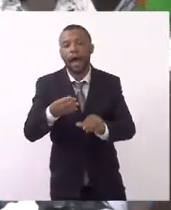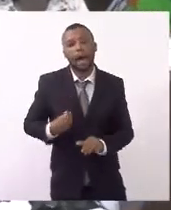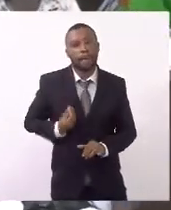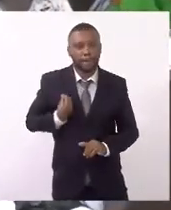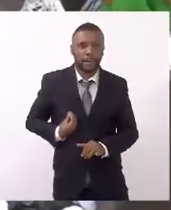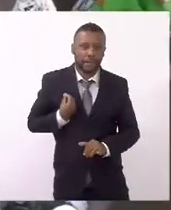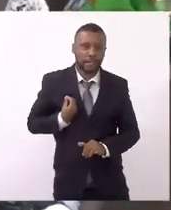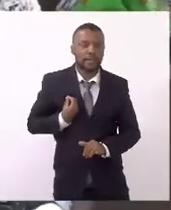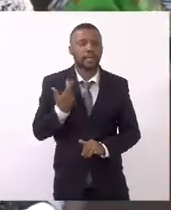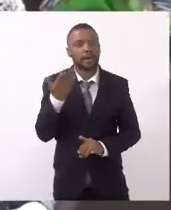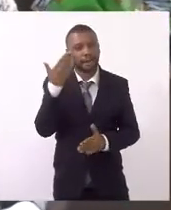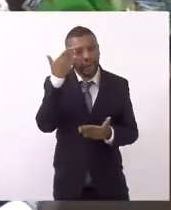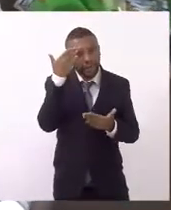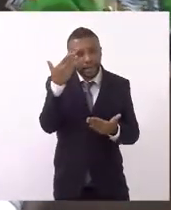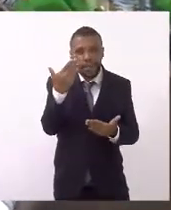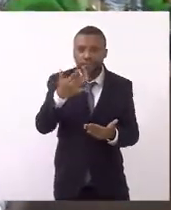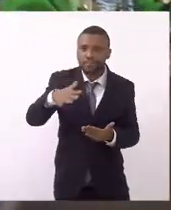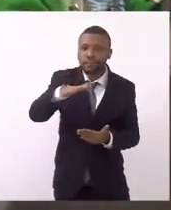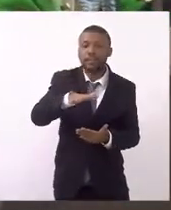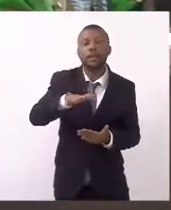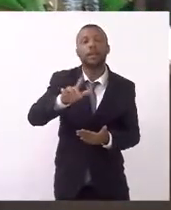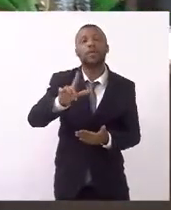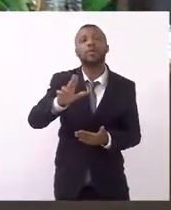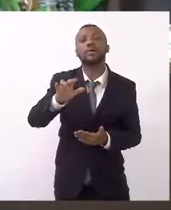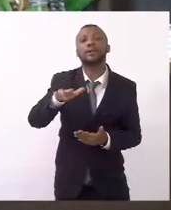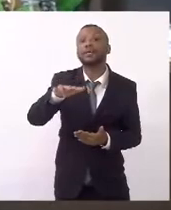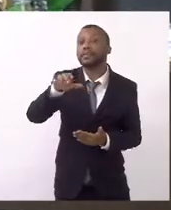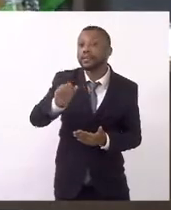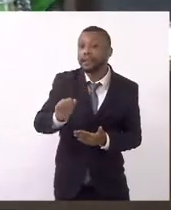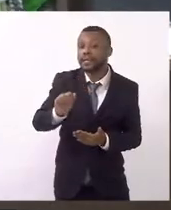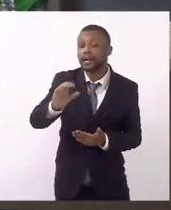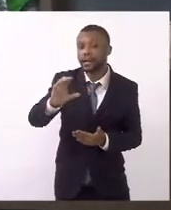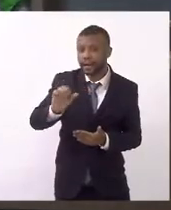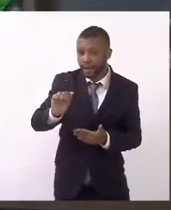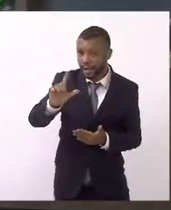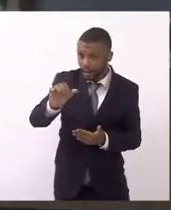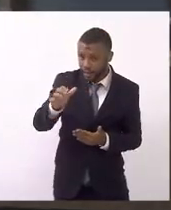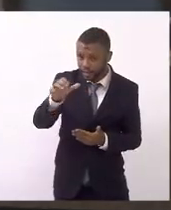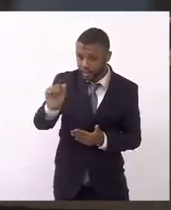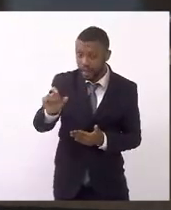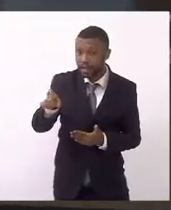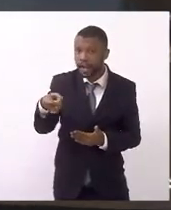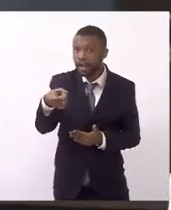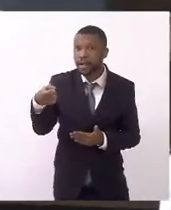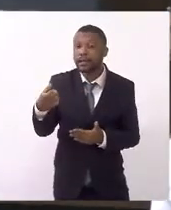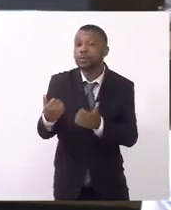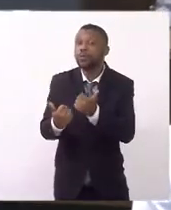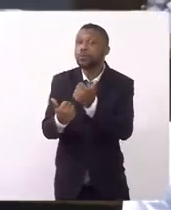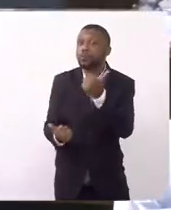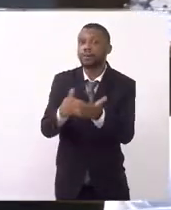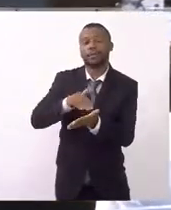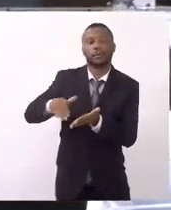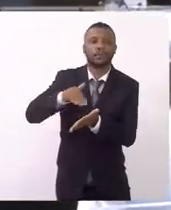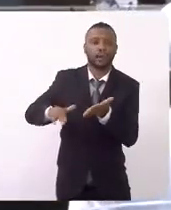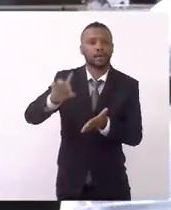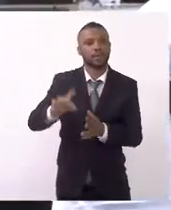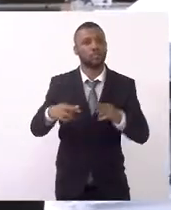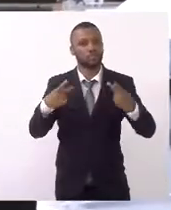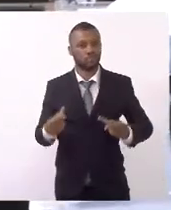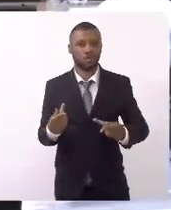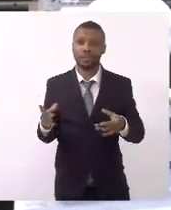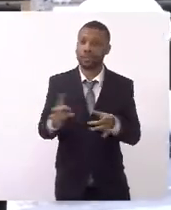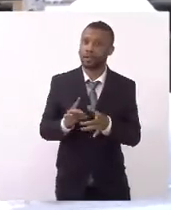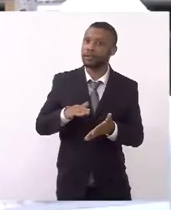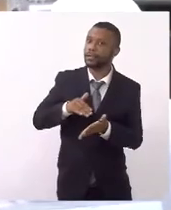agradecer da senhora Luciana Calaça e ex-subsecretário é de Direitos Humanos da secretaria de Desenvolvimento